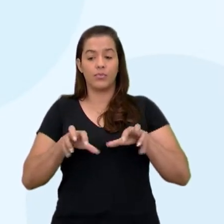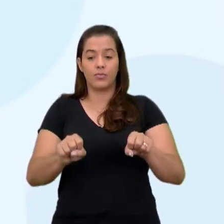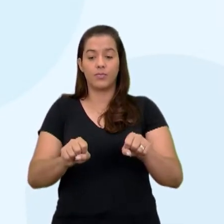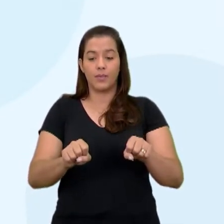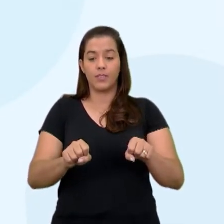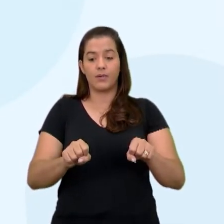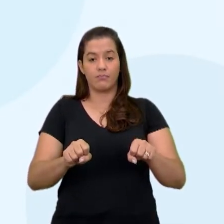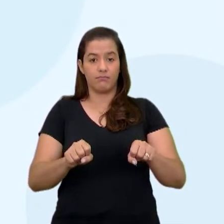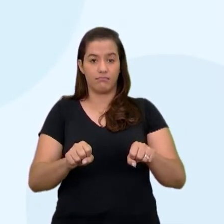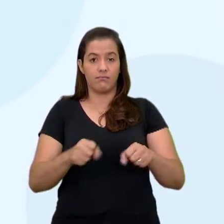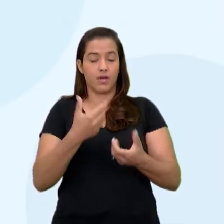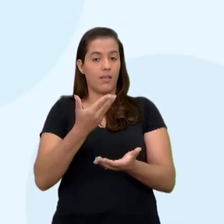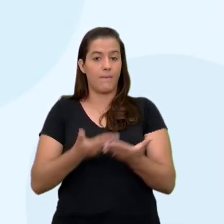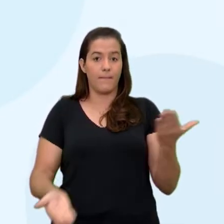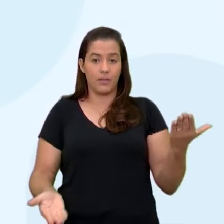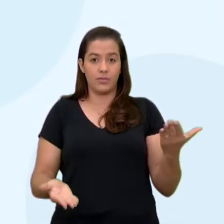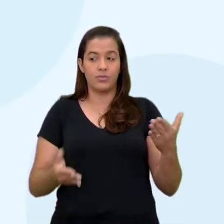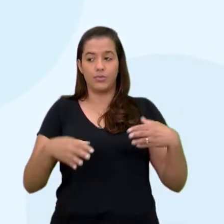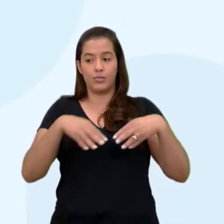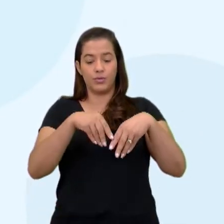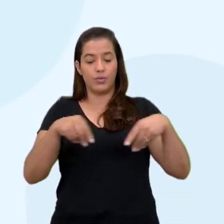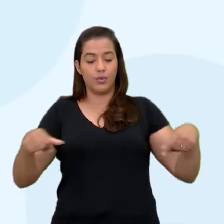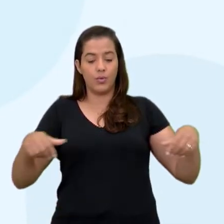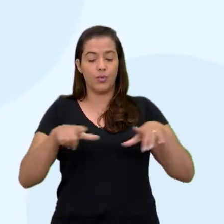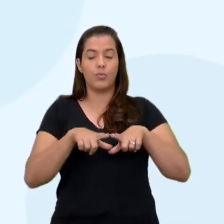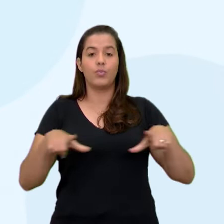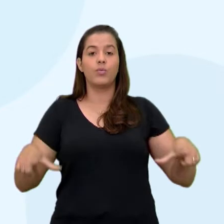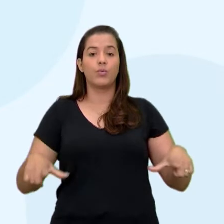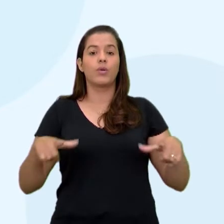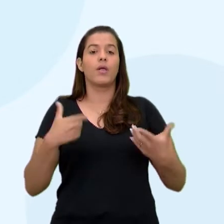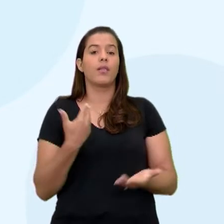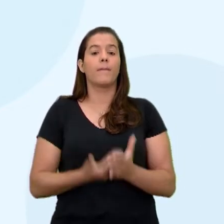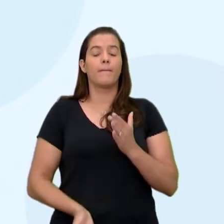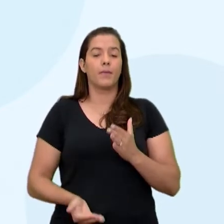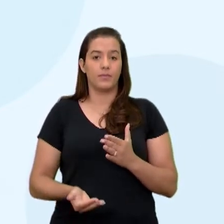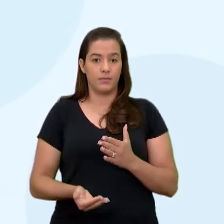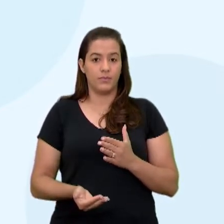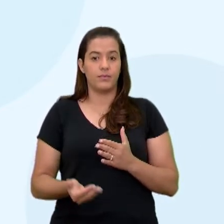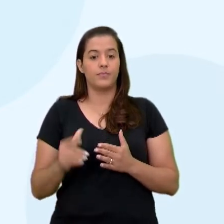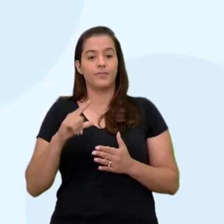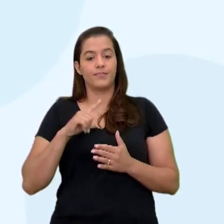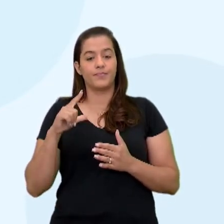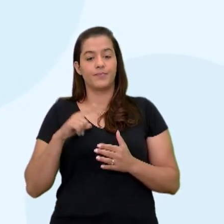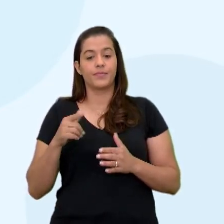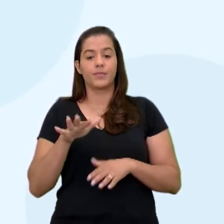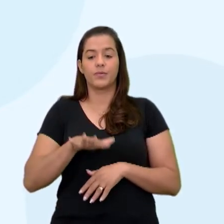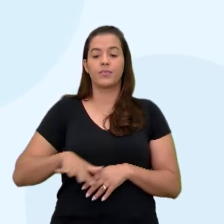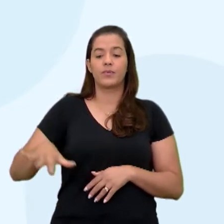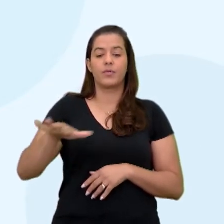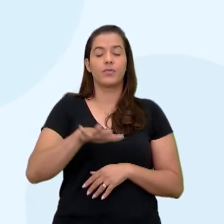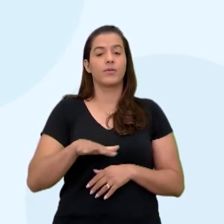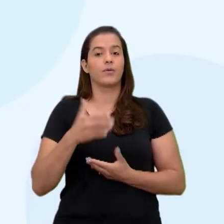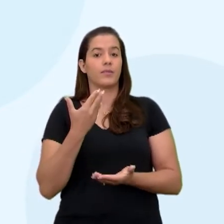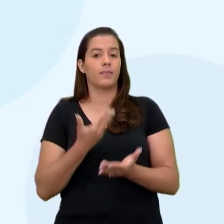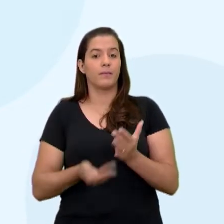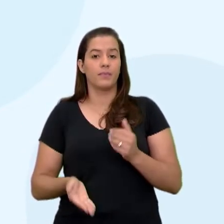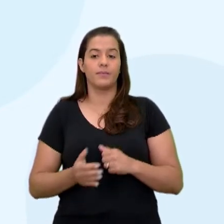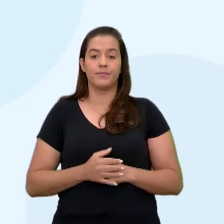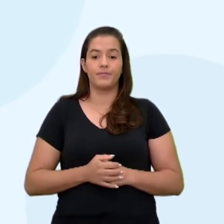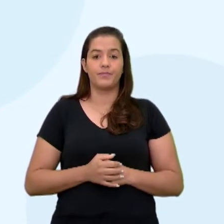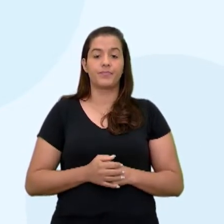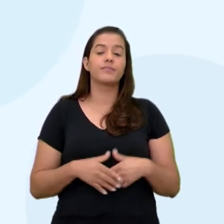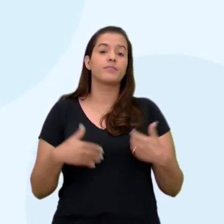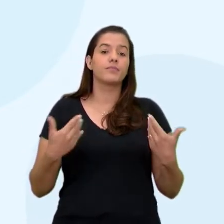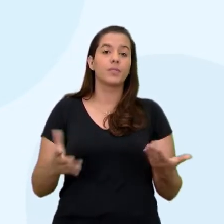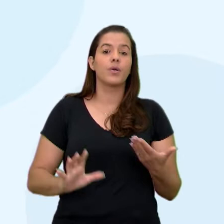desterritorialização. Ela perde o seu berço, ela perde o seu território. E isso faz